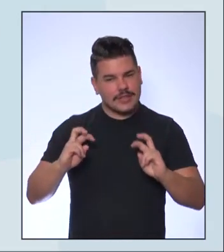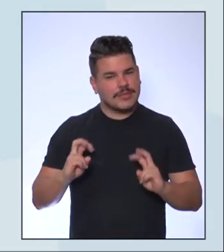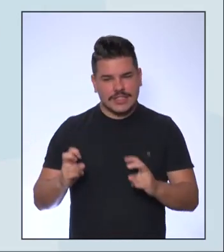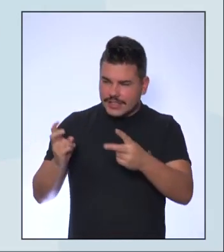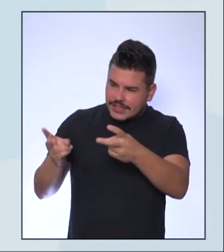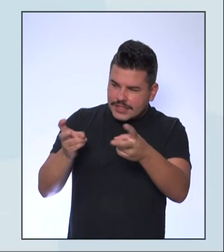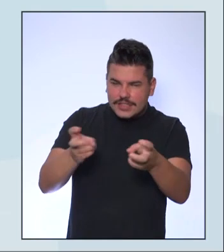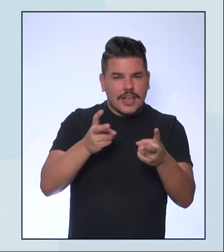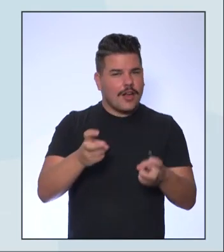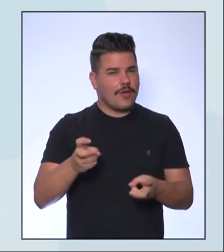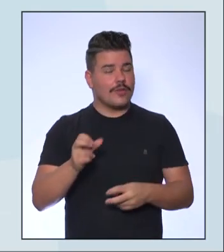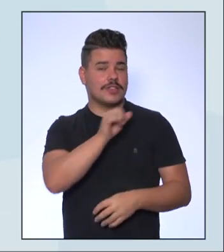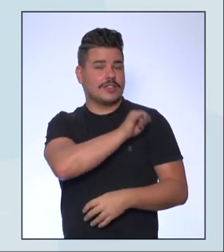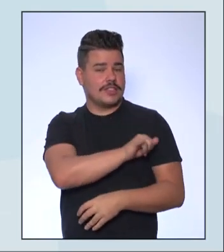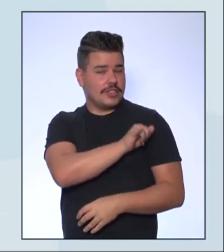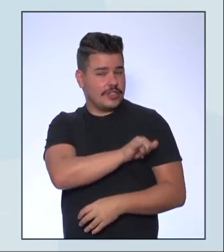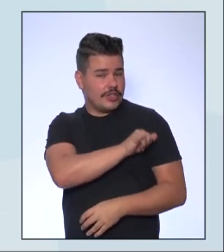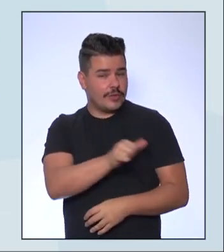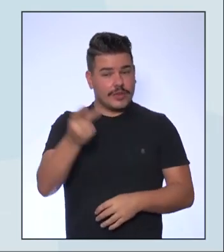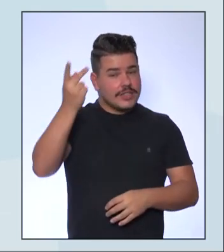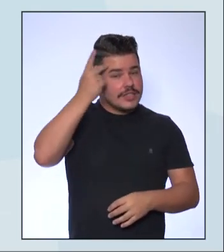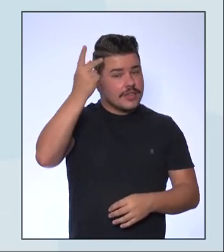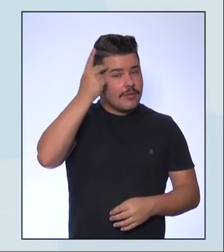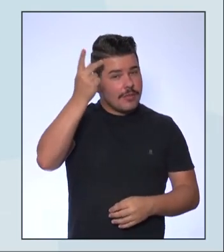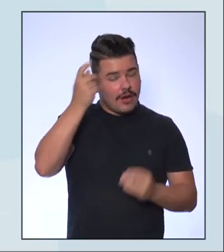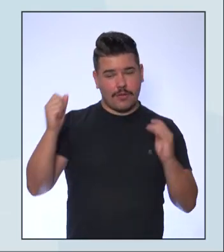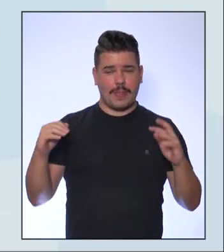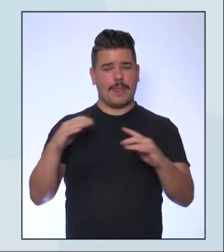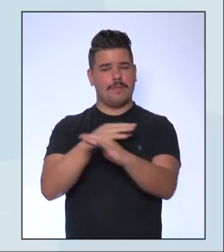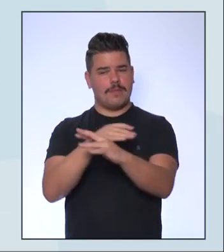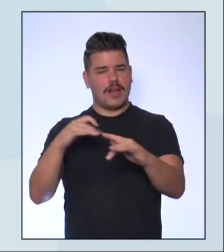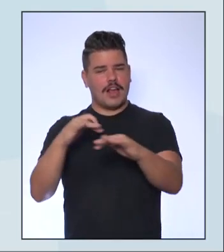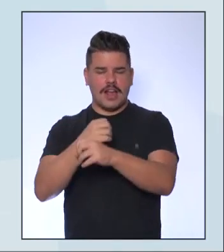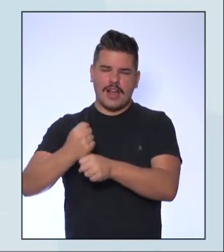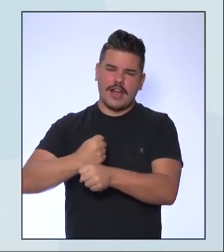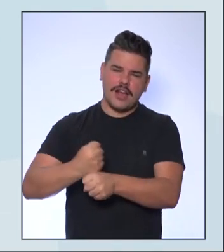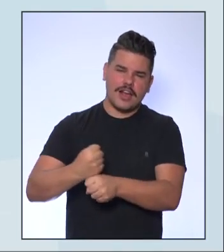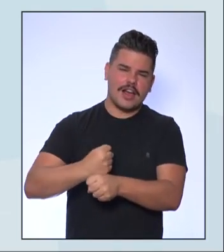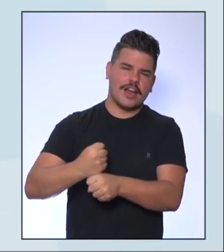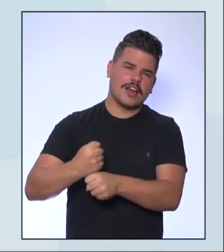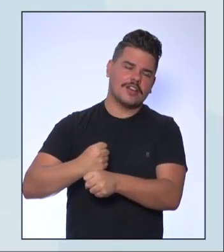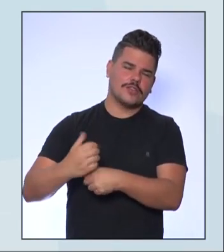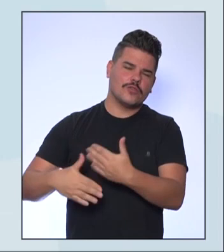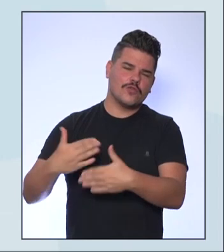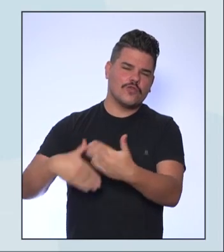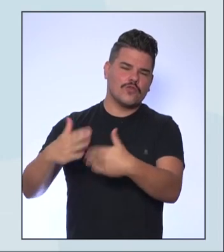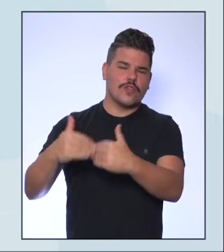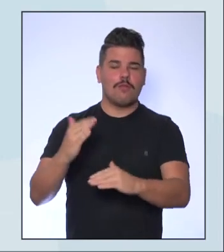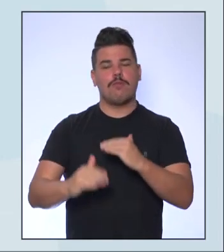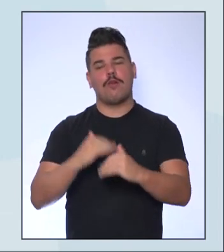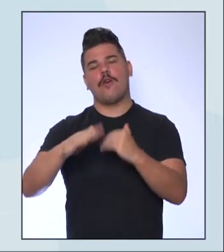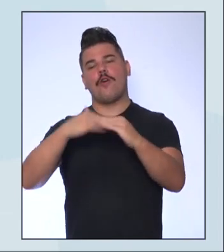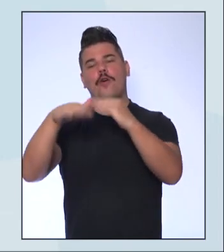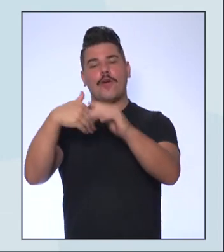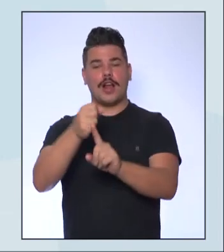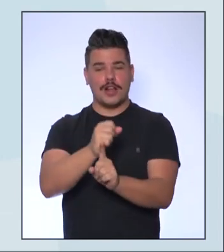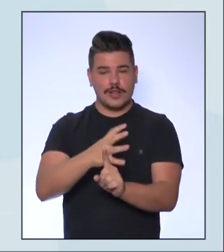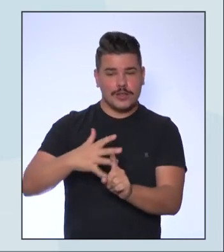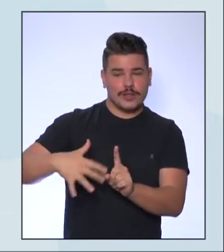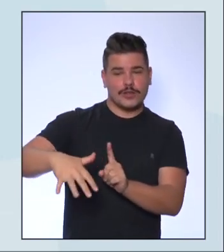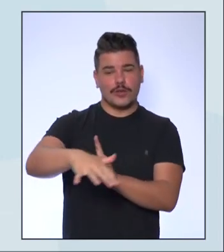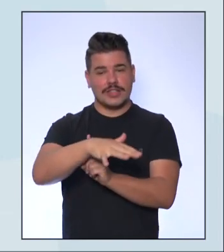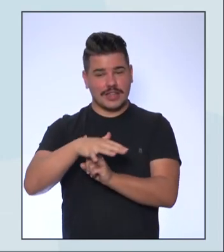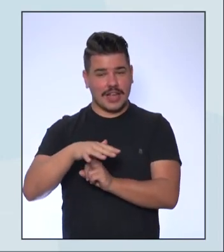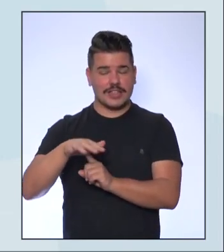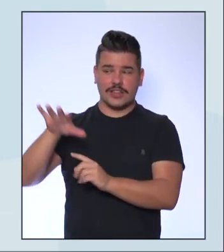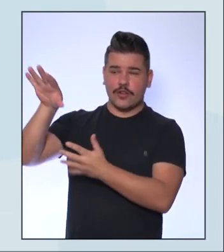e da cidade do Rio de Janeiro, sobre a passagem do tempo, as transformações da sociedade da época, o modelo